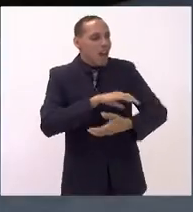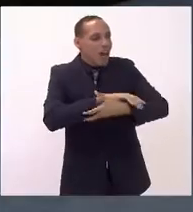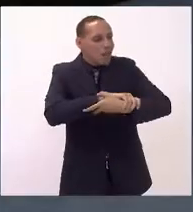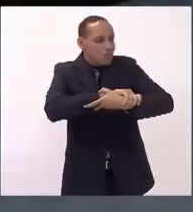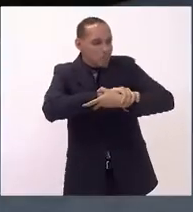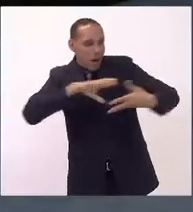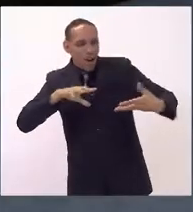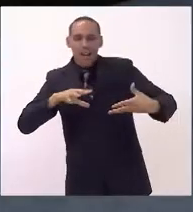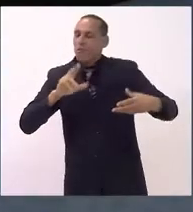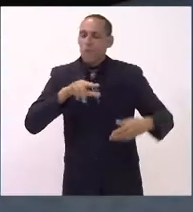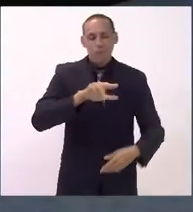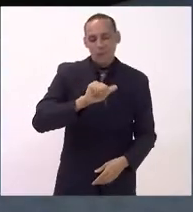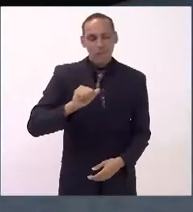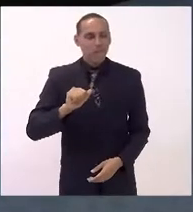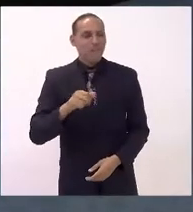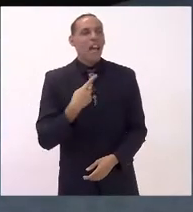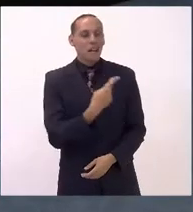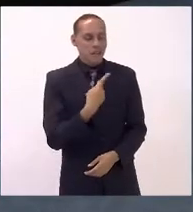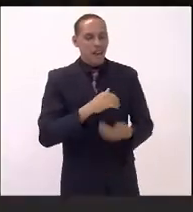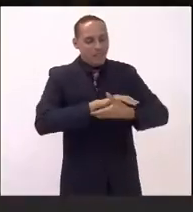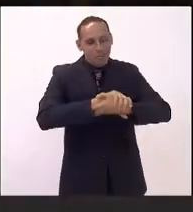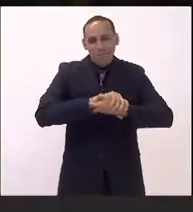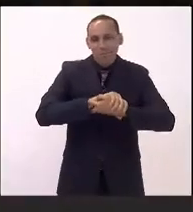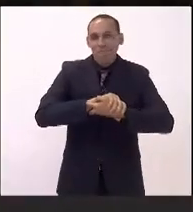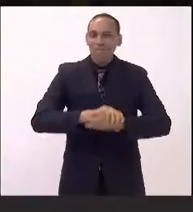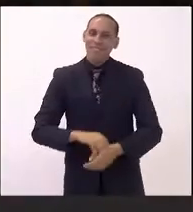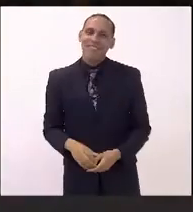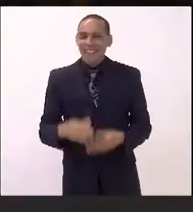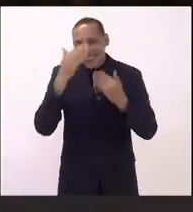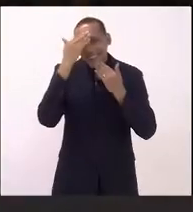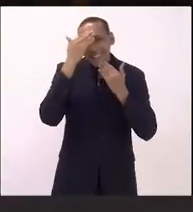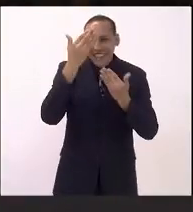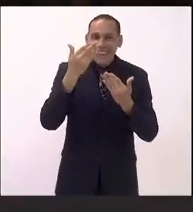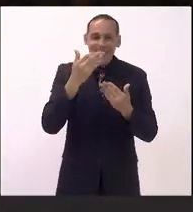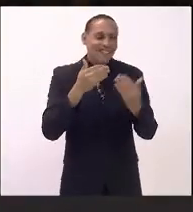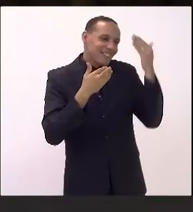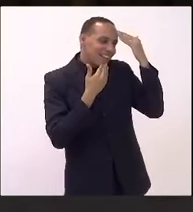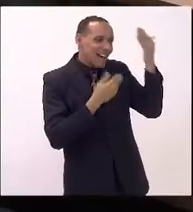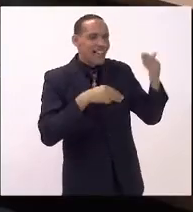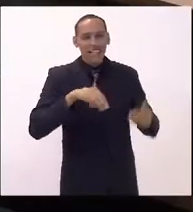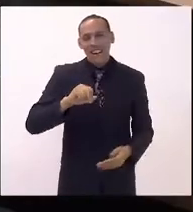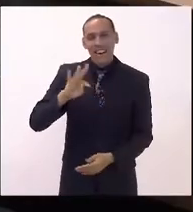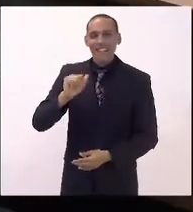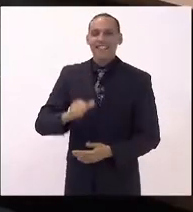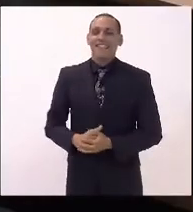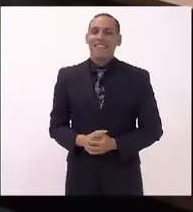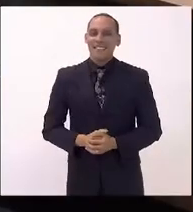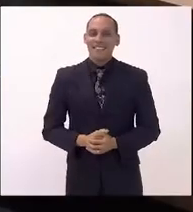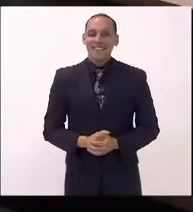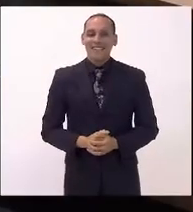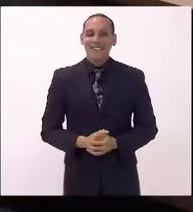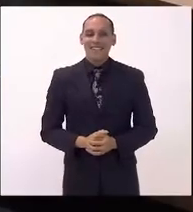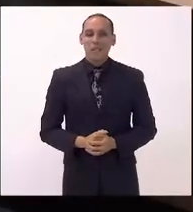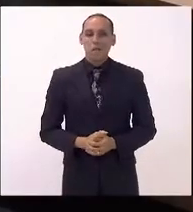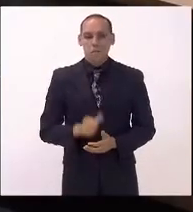não, tá? A gente continua de mãos dadas. Obrigada, obrigada, Marta.